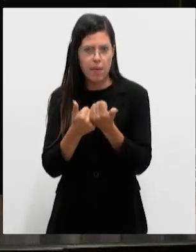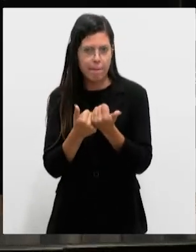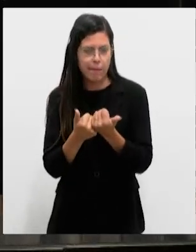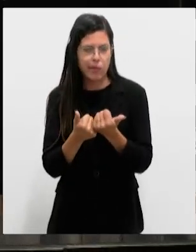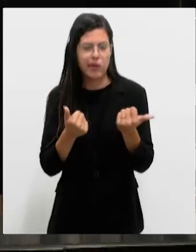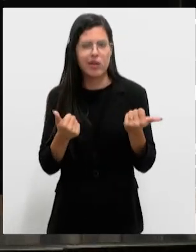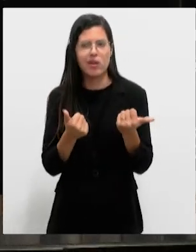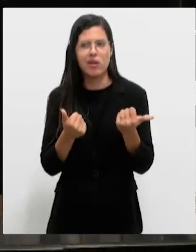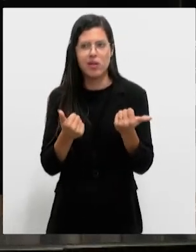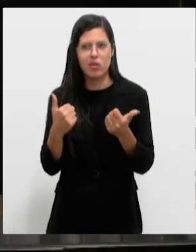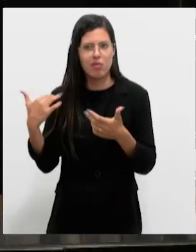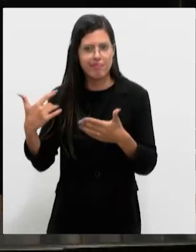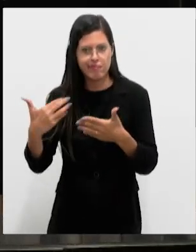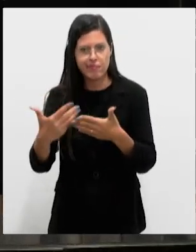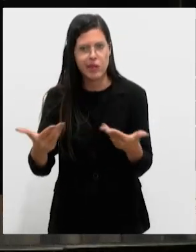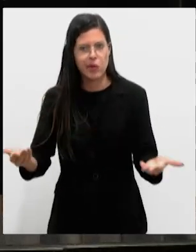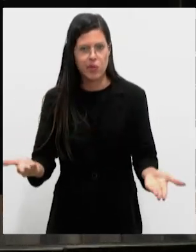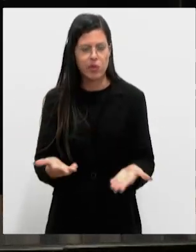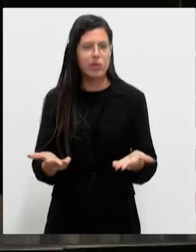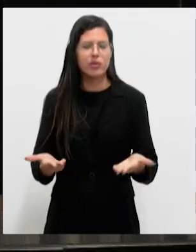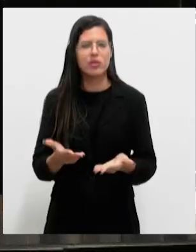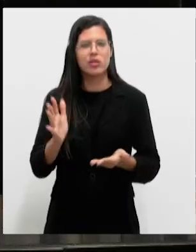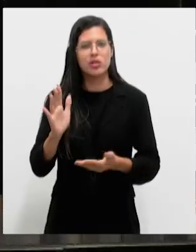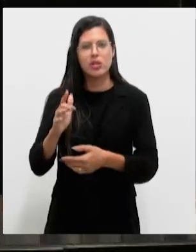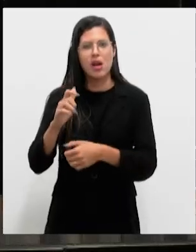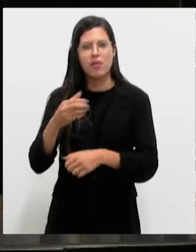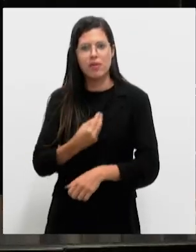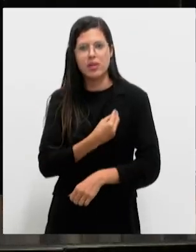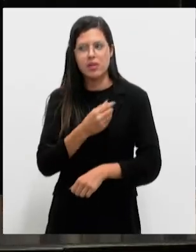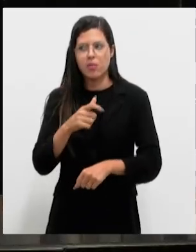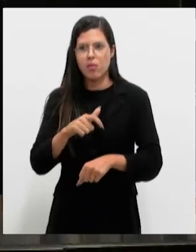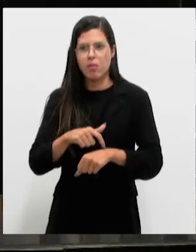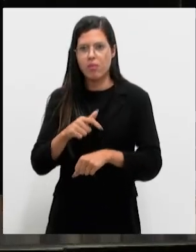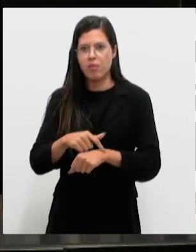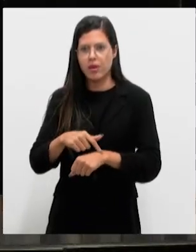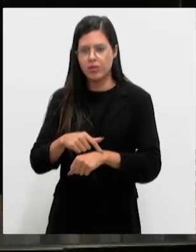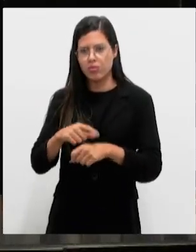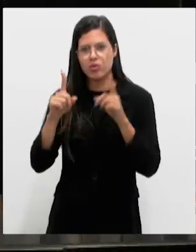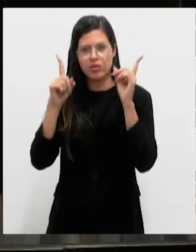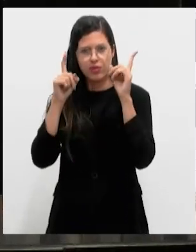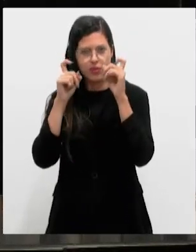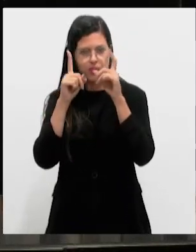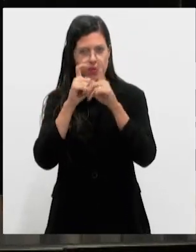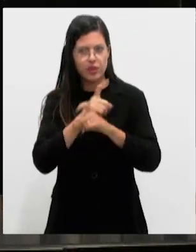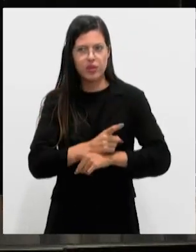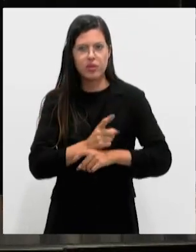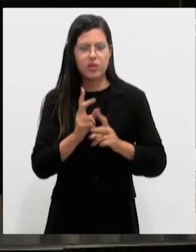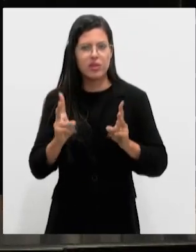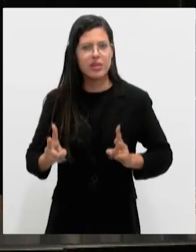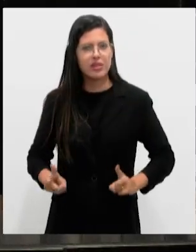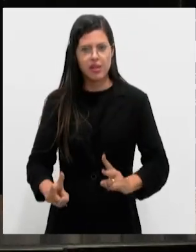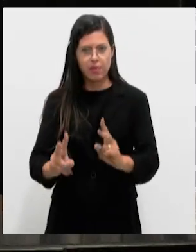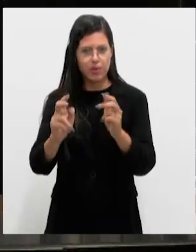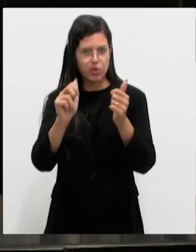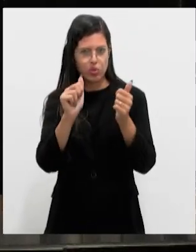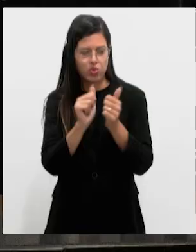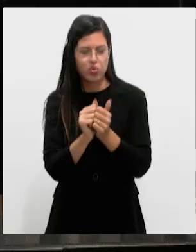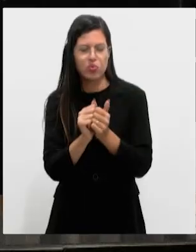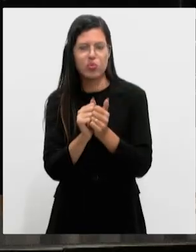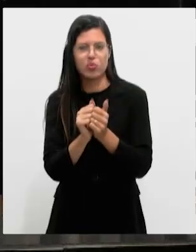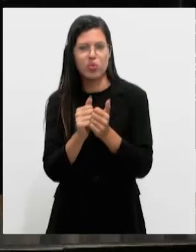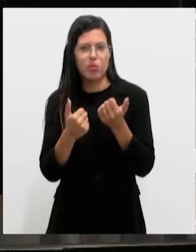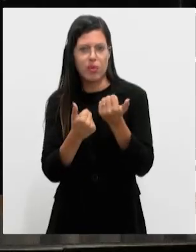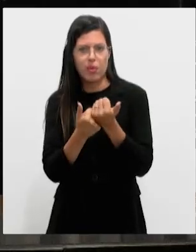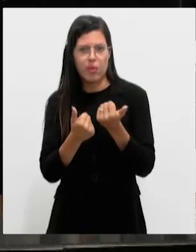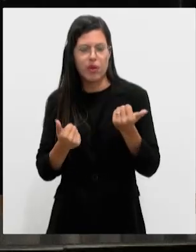amparou até hoje, eu já passei por momentos muito difíceis nessa vida, né? E está sempre ao meu lado, me segurando